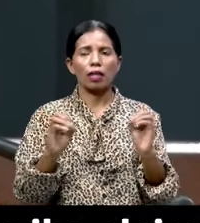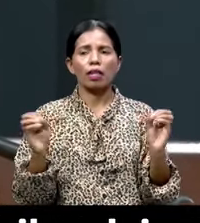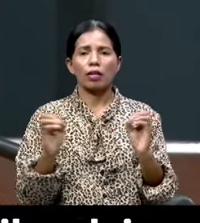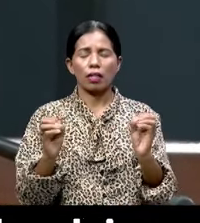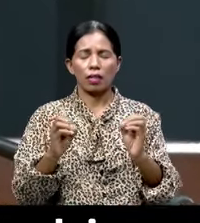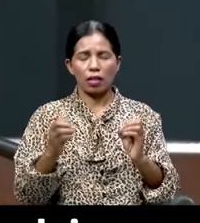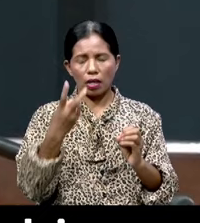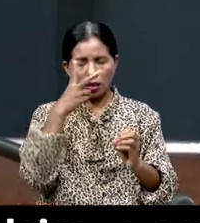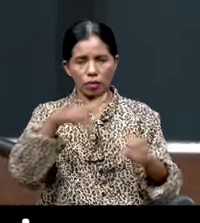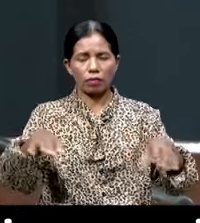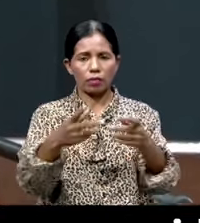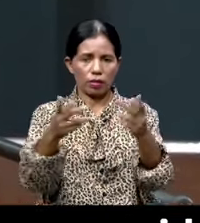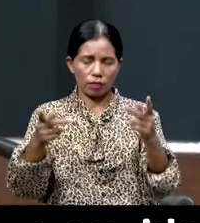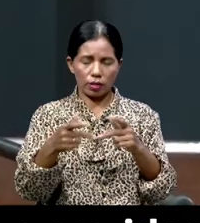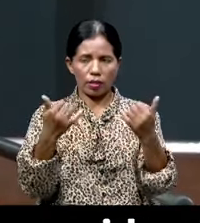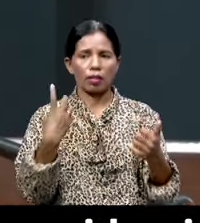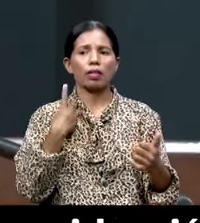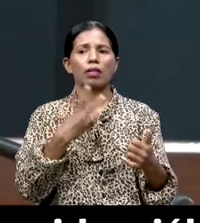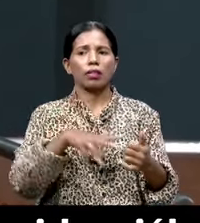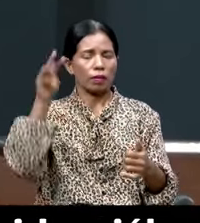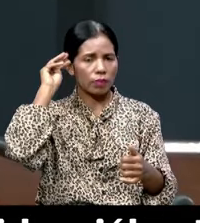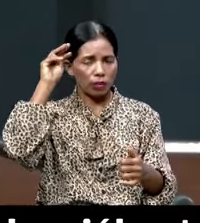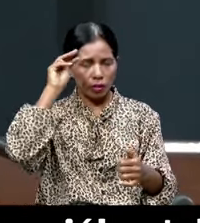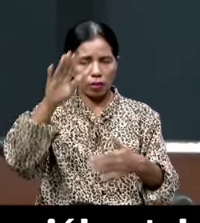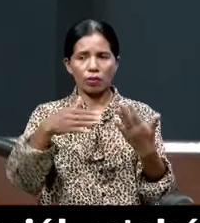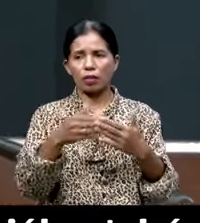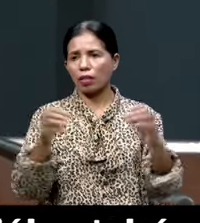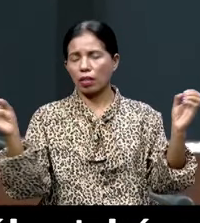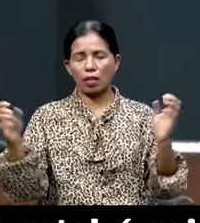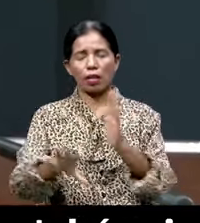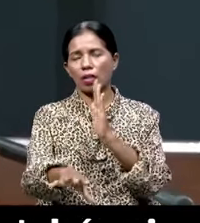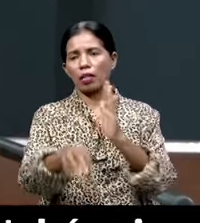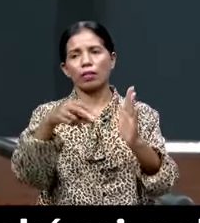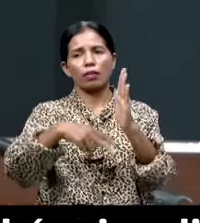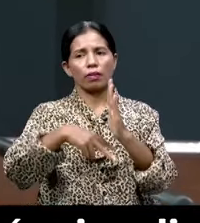e a situação era nele, e também o Ministério, lá é um valor